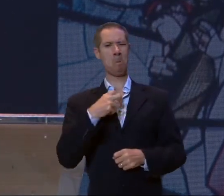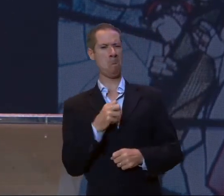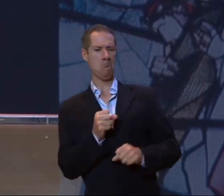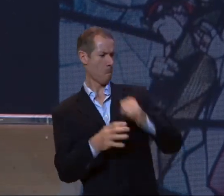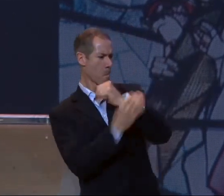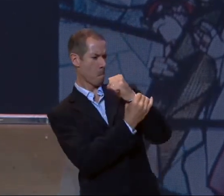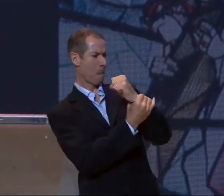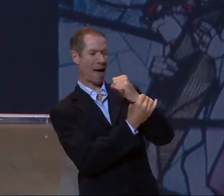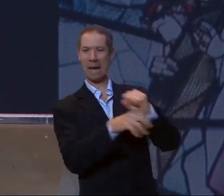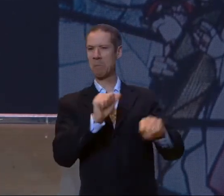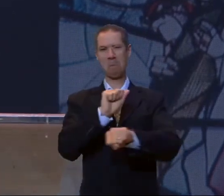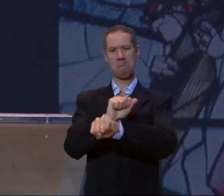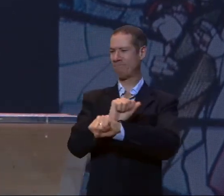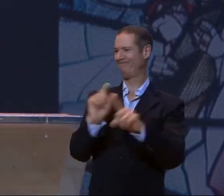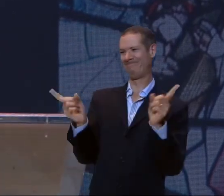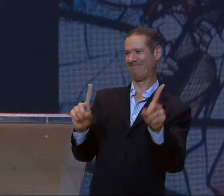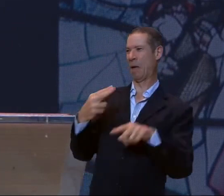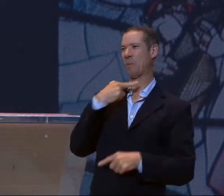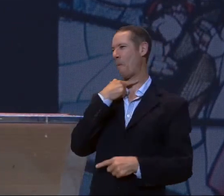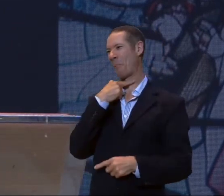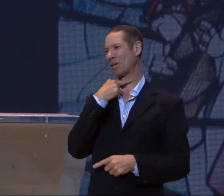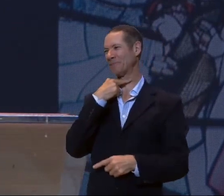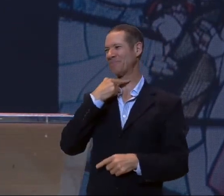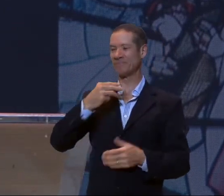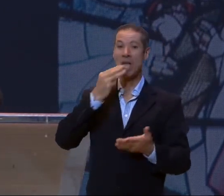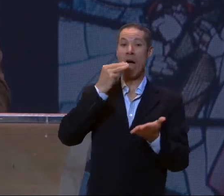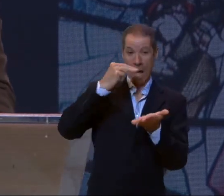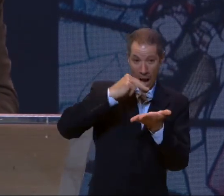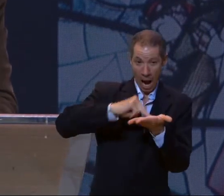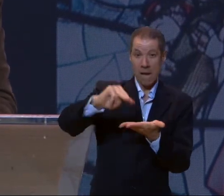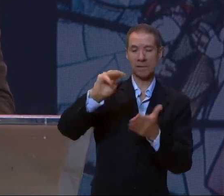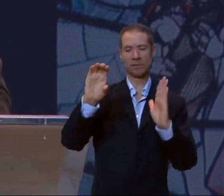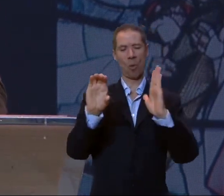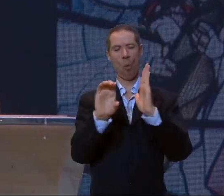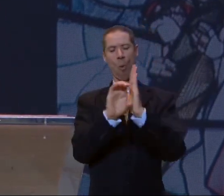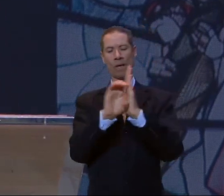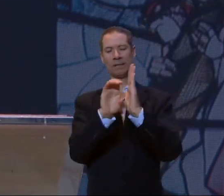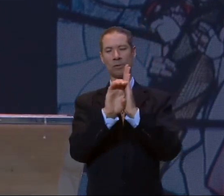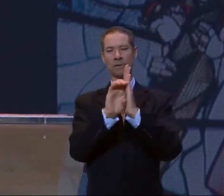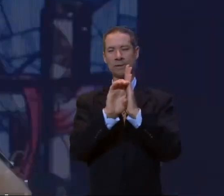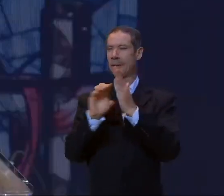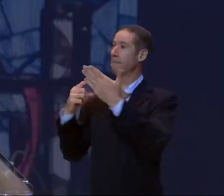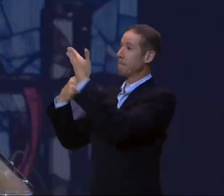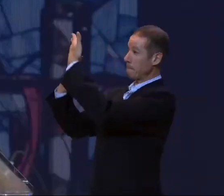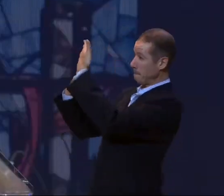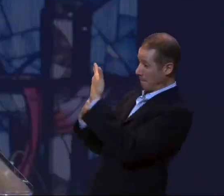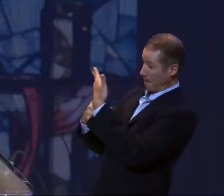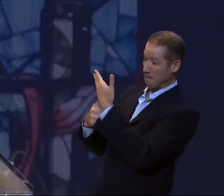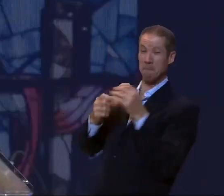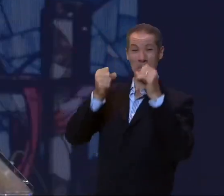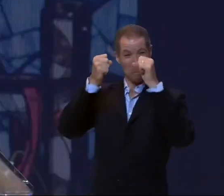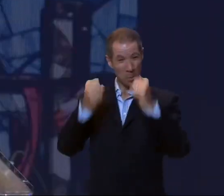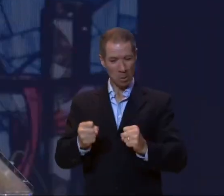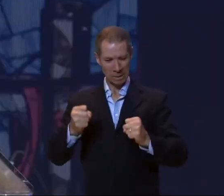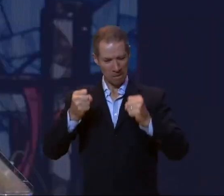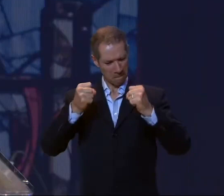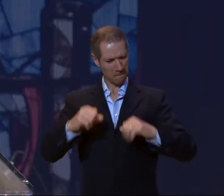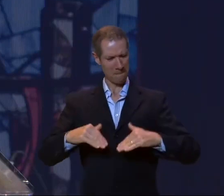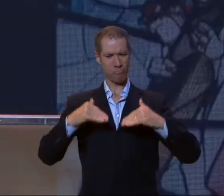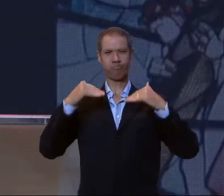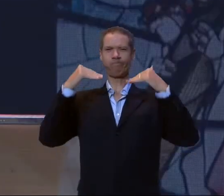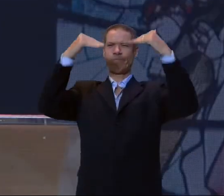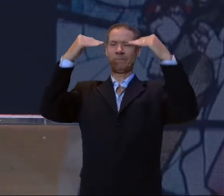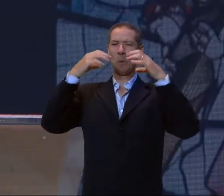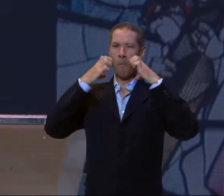pará-lo. E de certa maneira a carta aos Colossenses, ela aponta nessa direção, esse poder